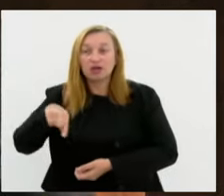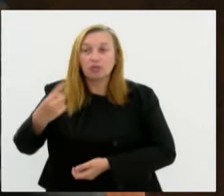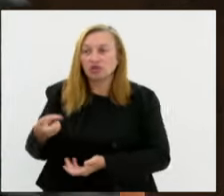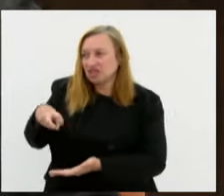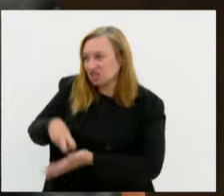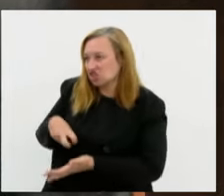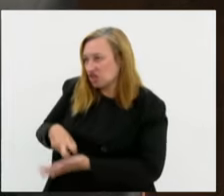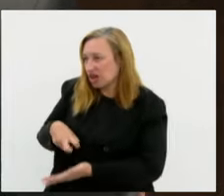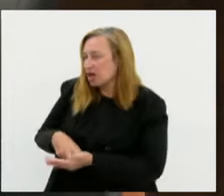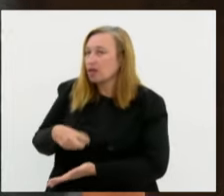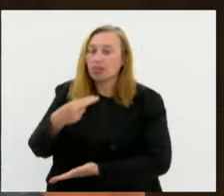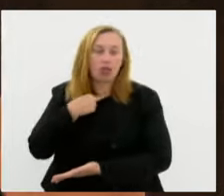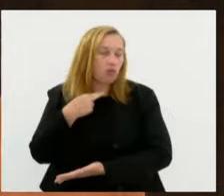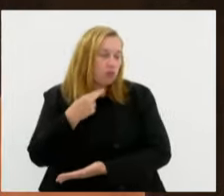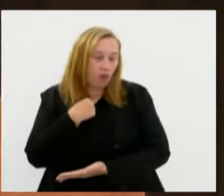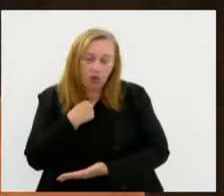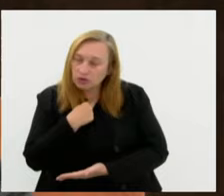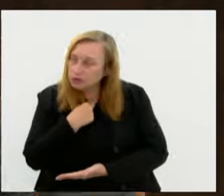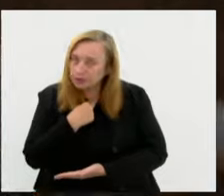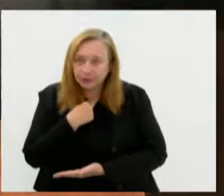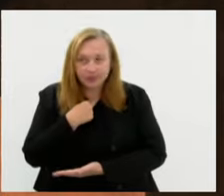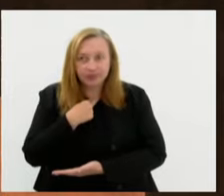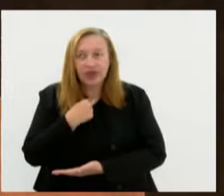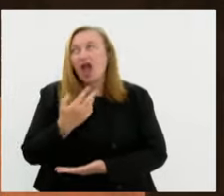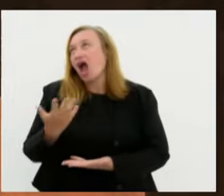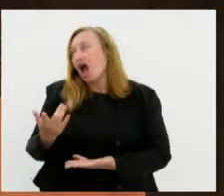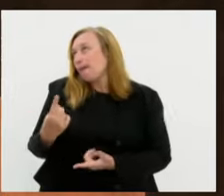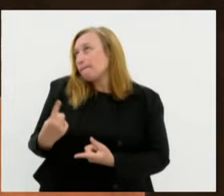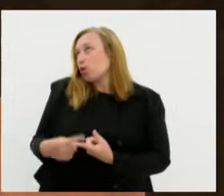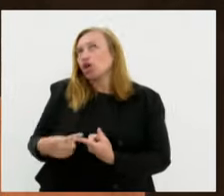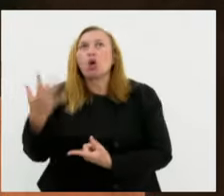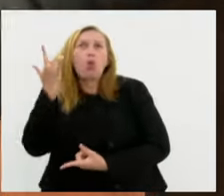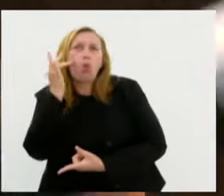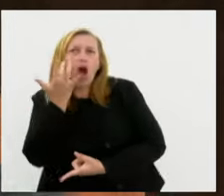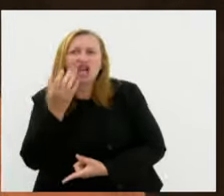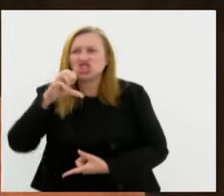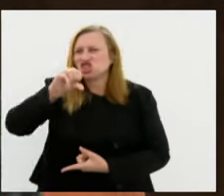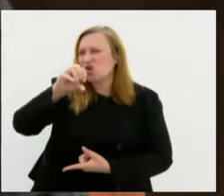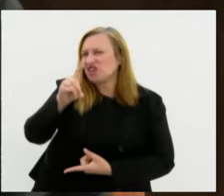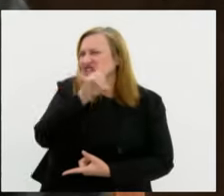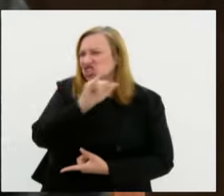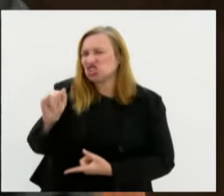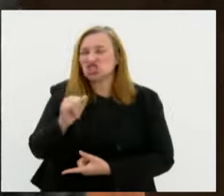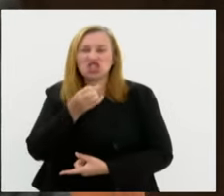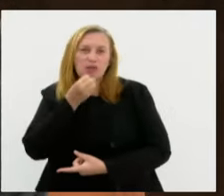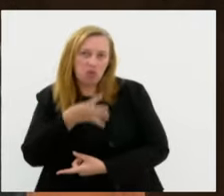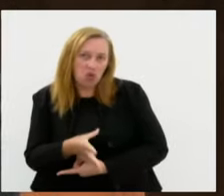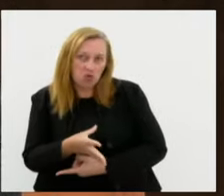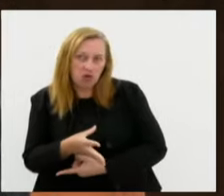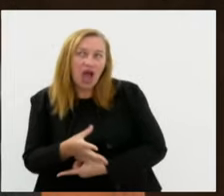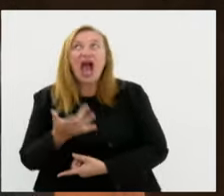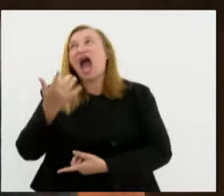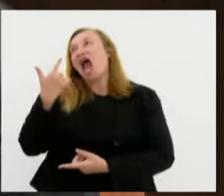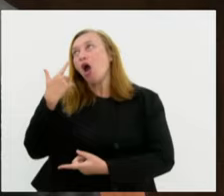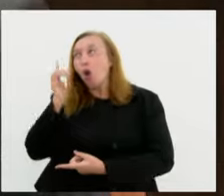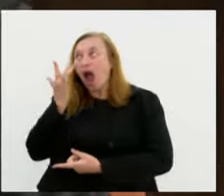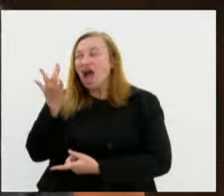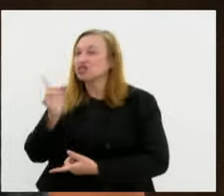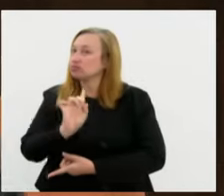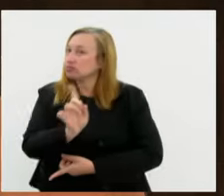pode sumariamente estipular. Ah, porque eu acho que 90 dias é razoável. Porque eu acho...